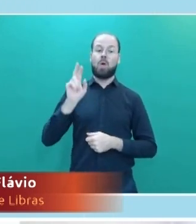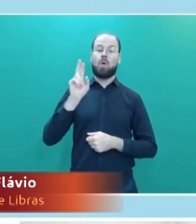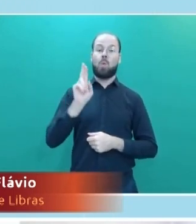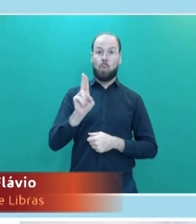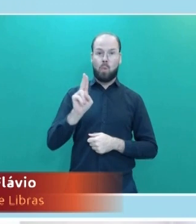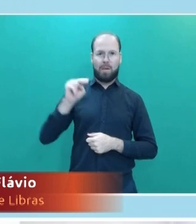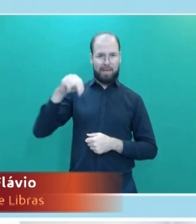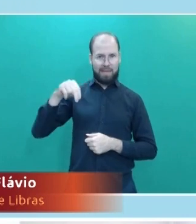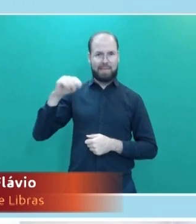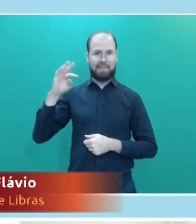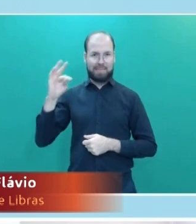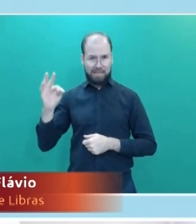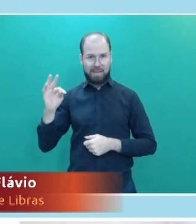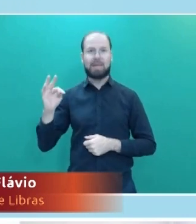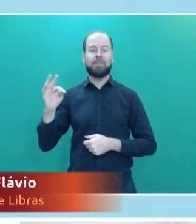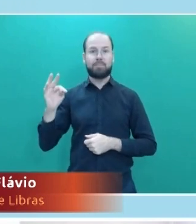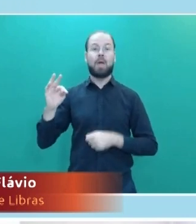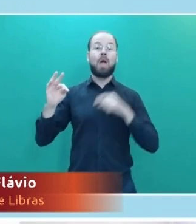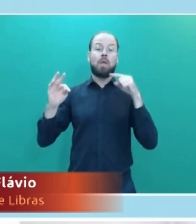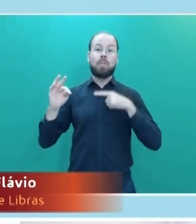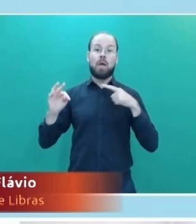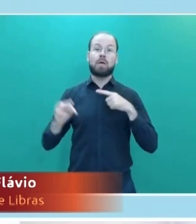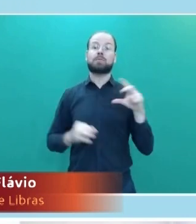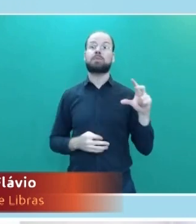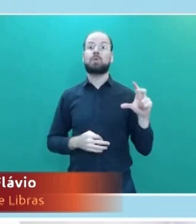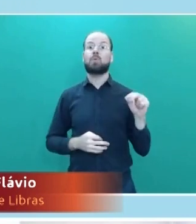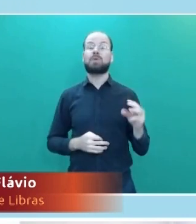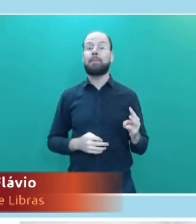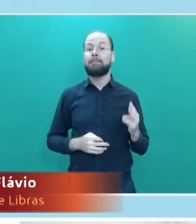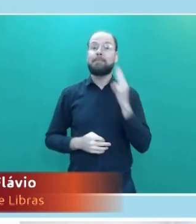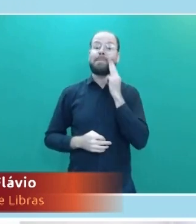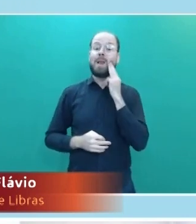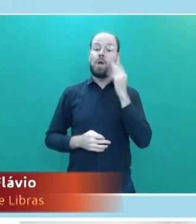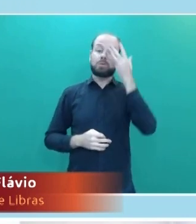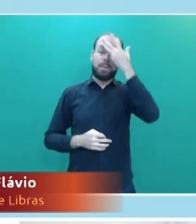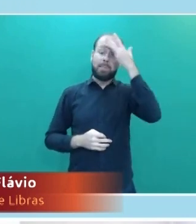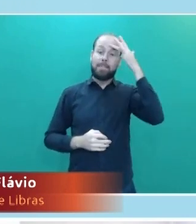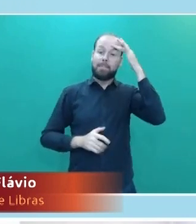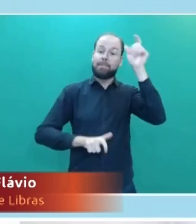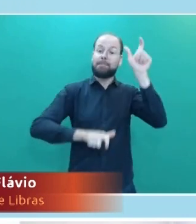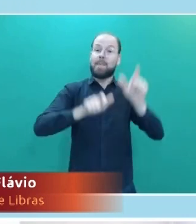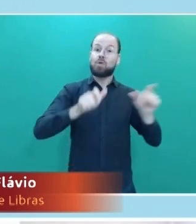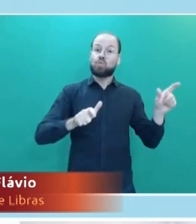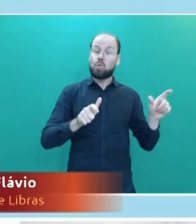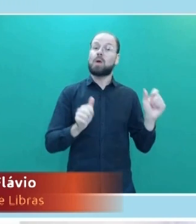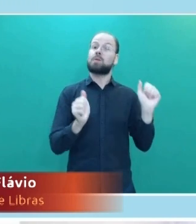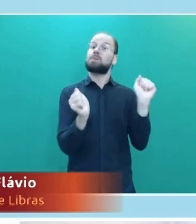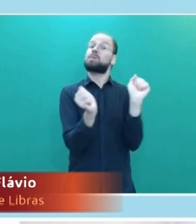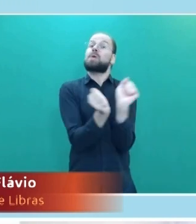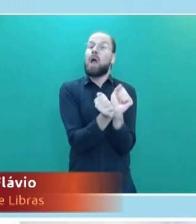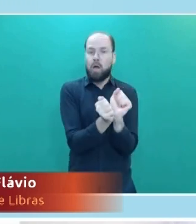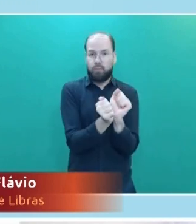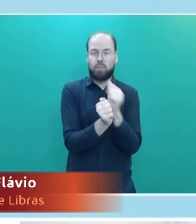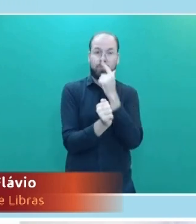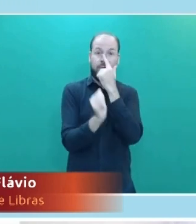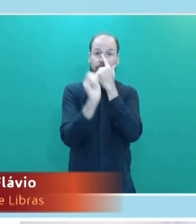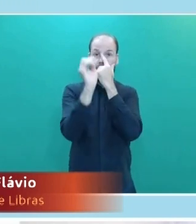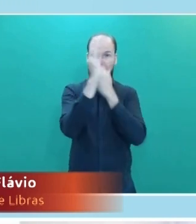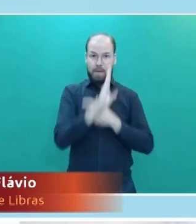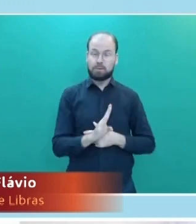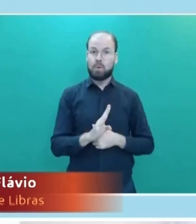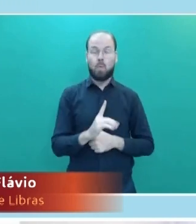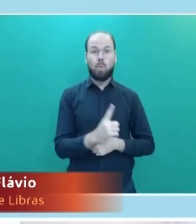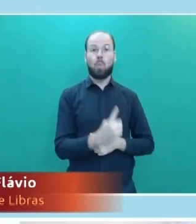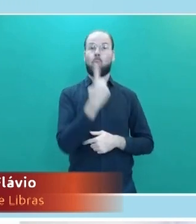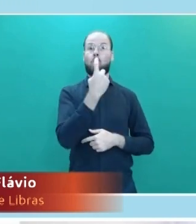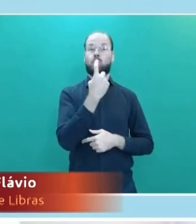pessoas submetidas à escravidão no mundo. Então, o Brasil não é o único país, não é necessariamente